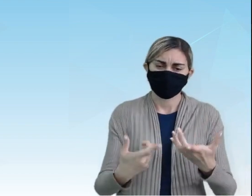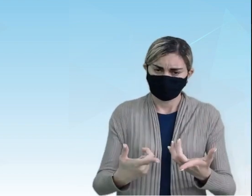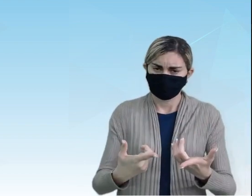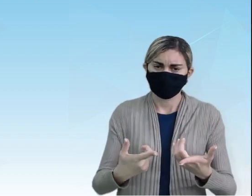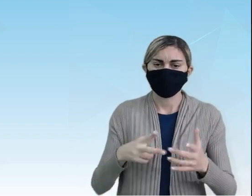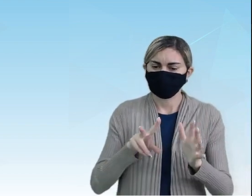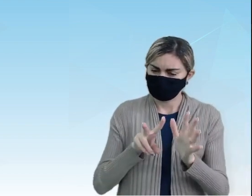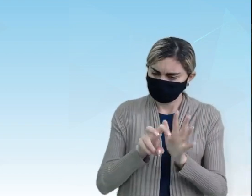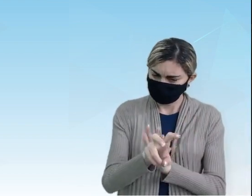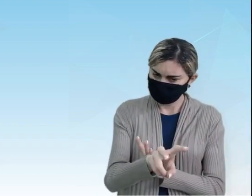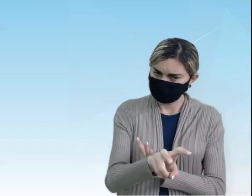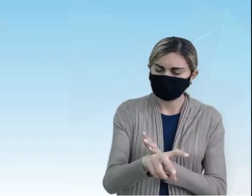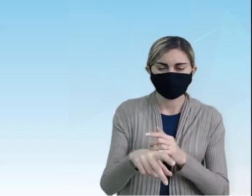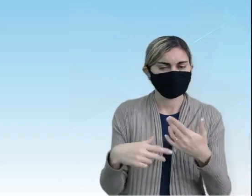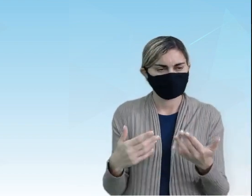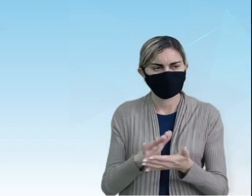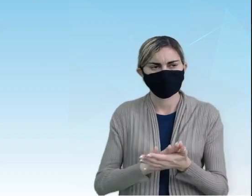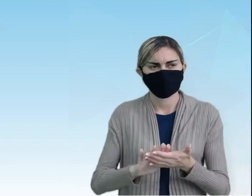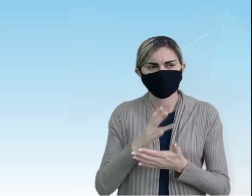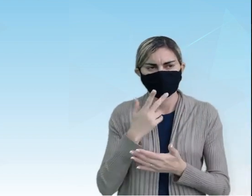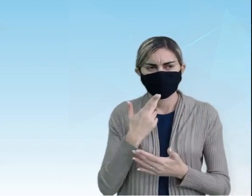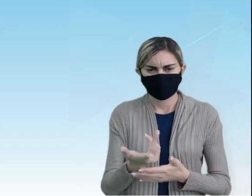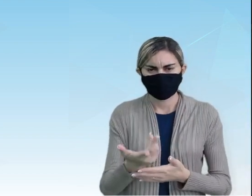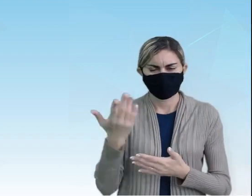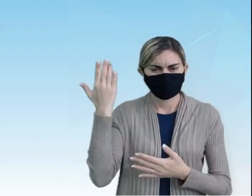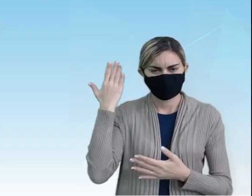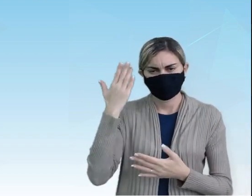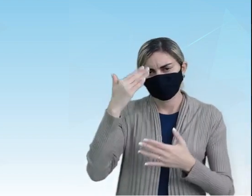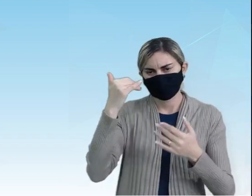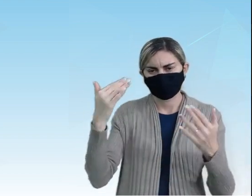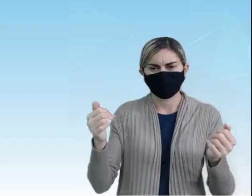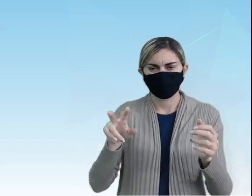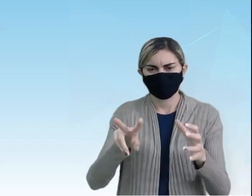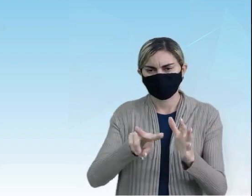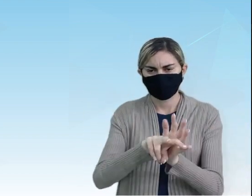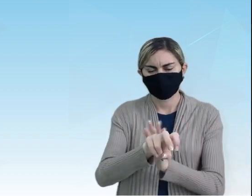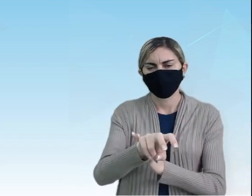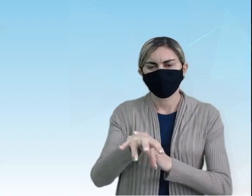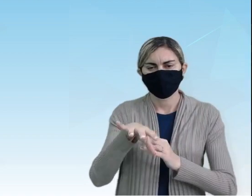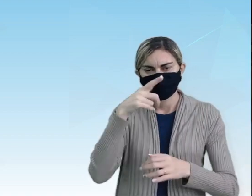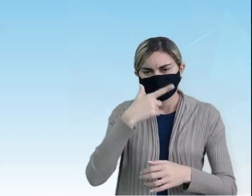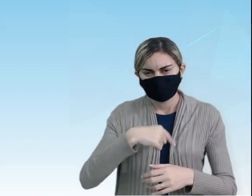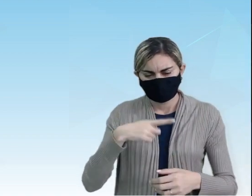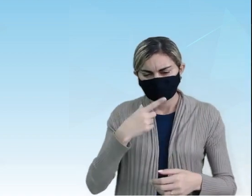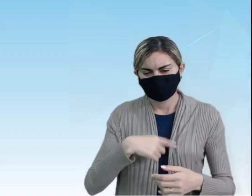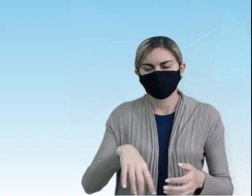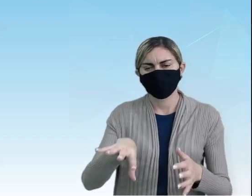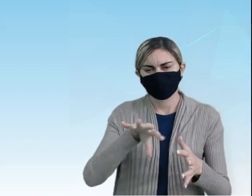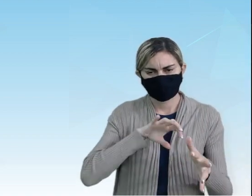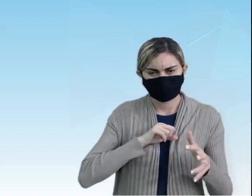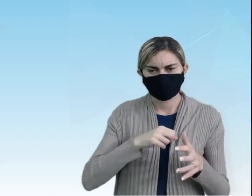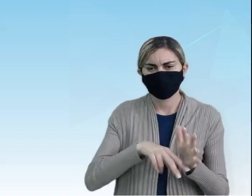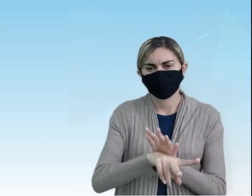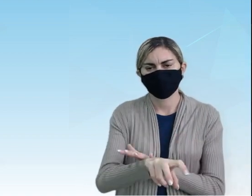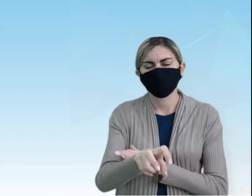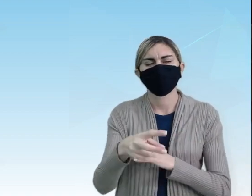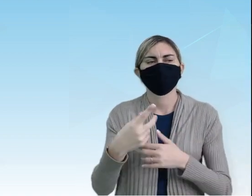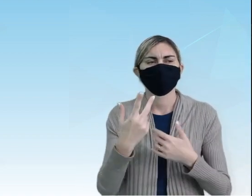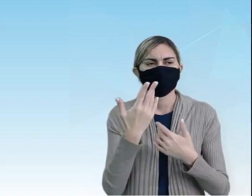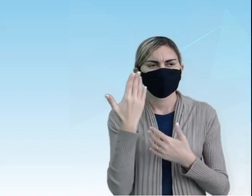falando de vírus, nada melhor do que a gente falar das famosas viroses. As viroses, elas